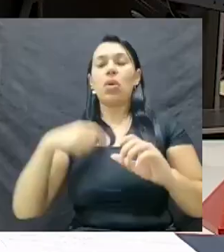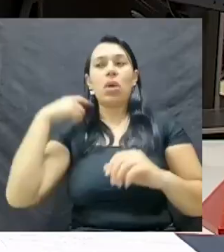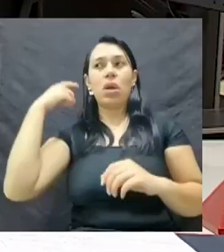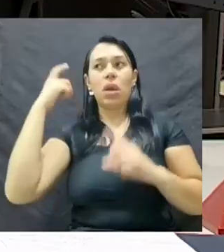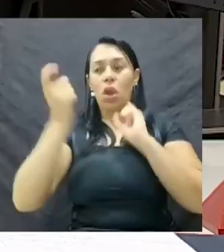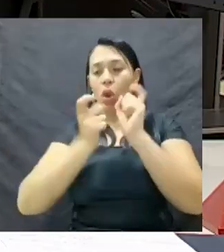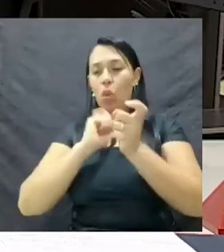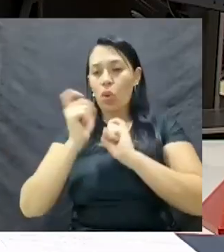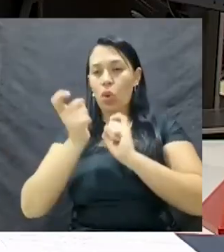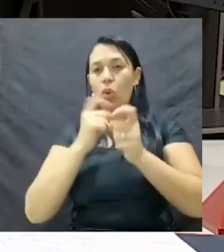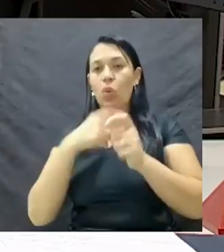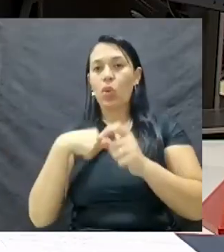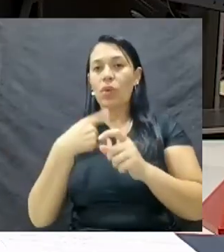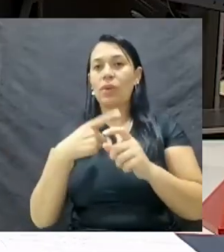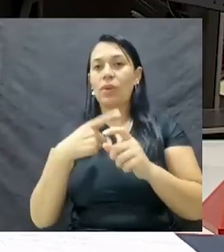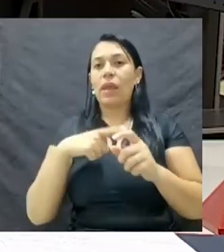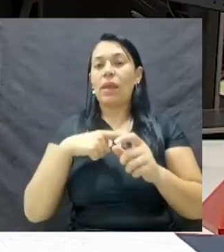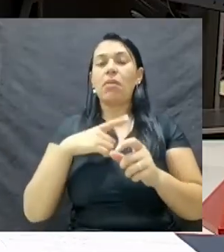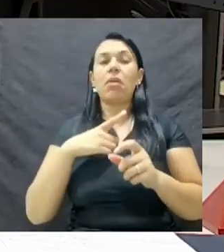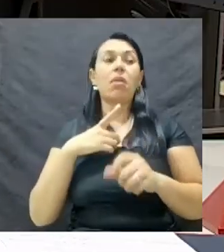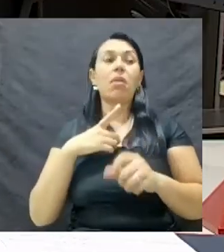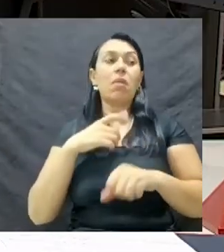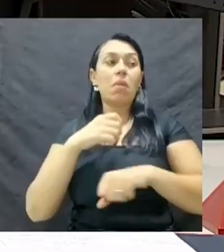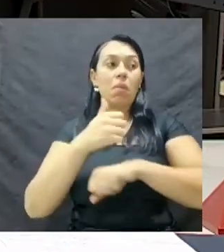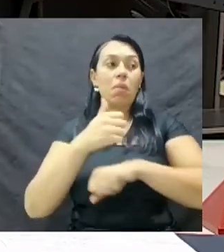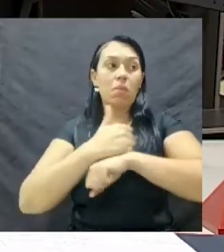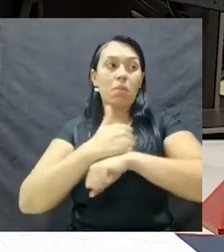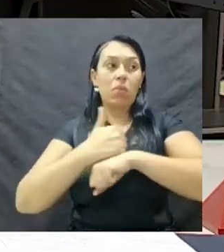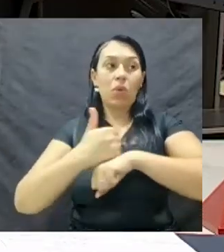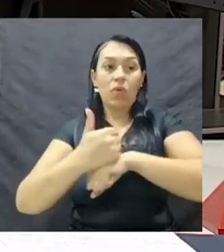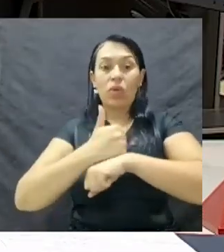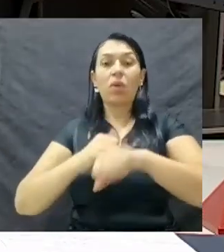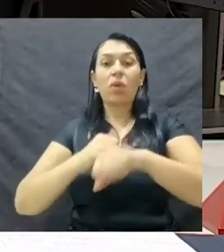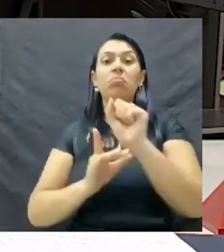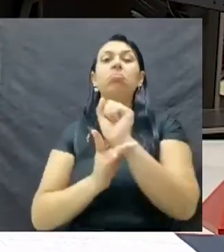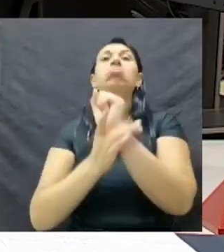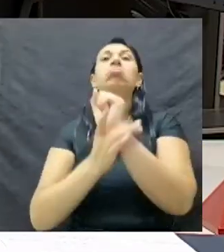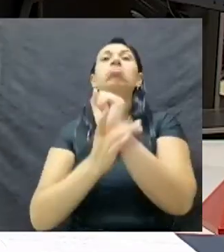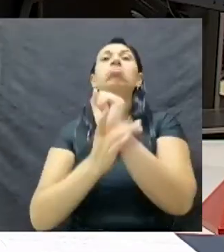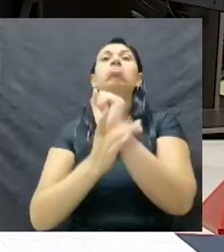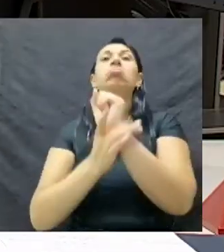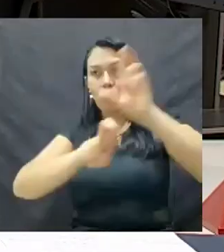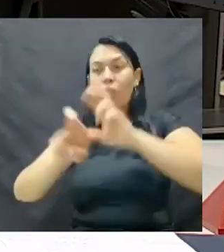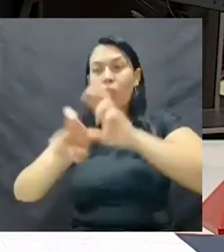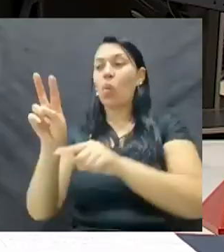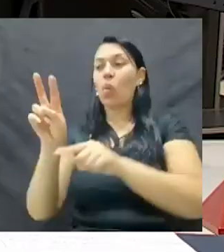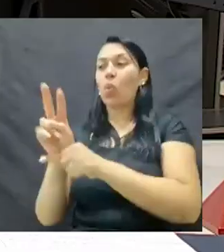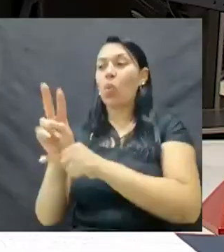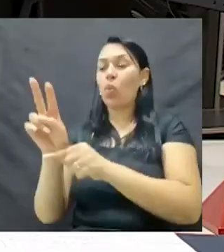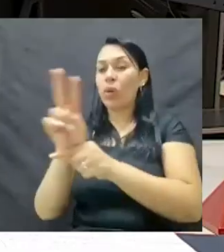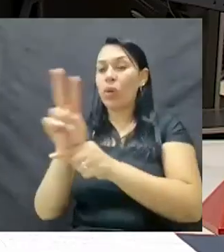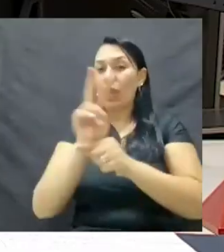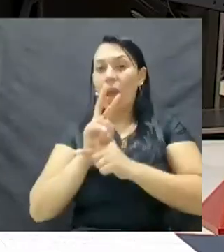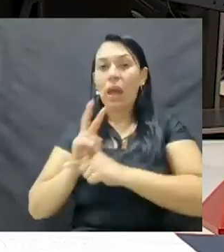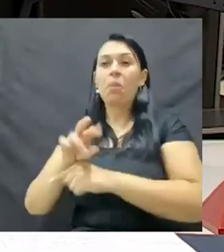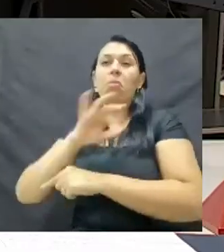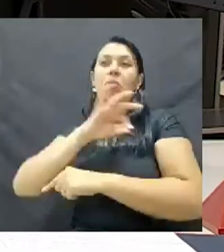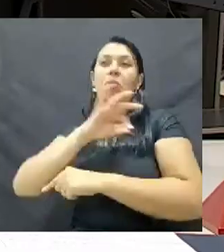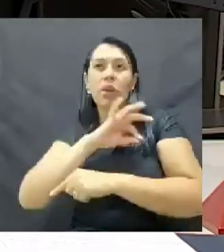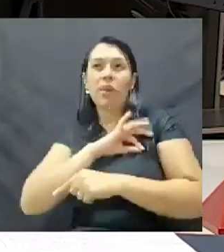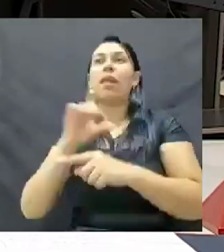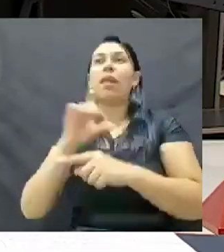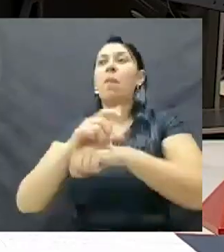profissional de segurança ali na porta para cuidar desse patrimônio, tem um profissional na recepção para receber as